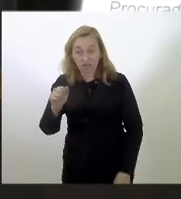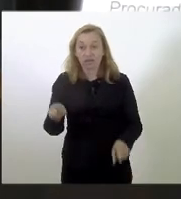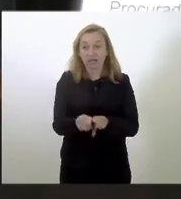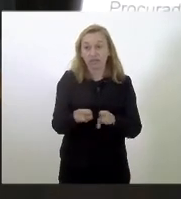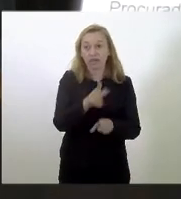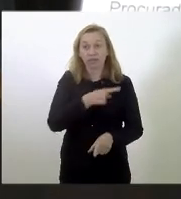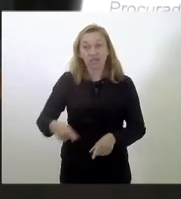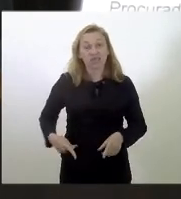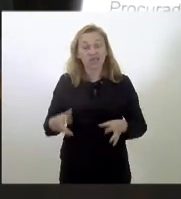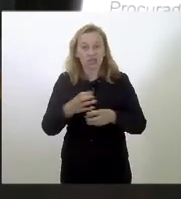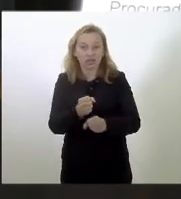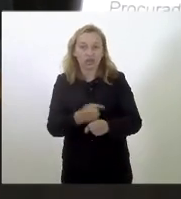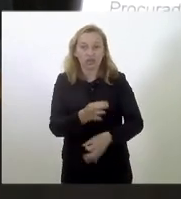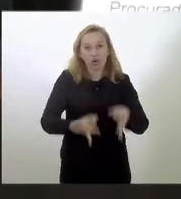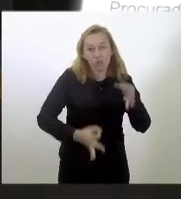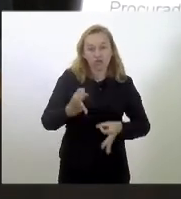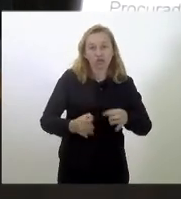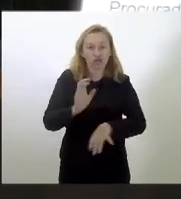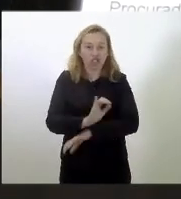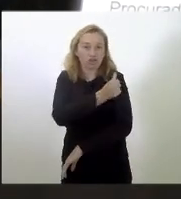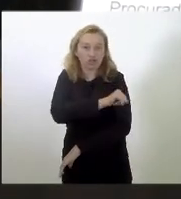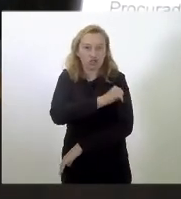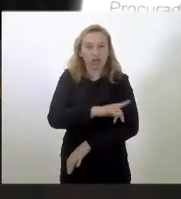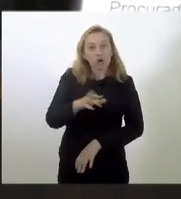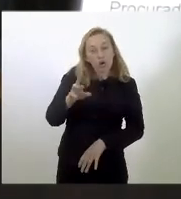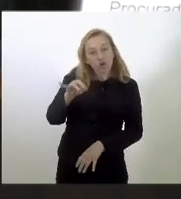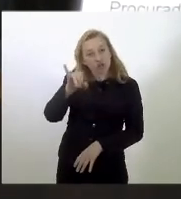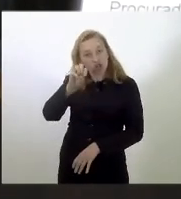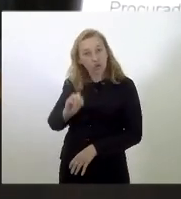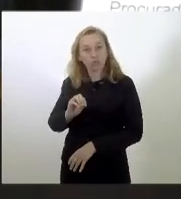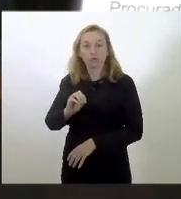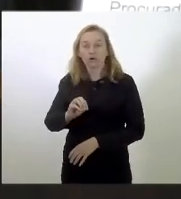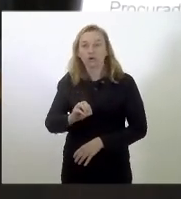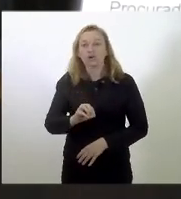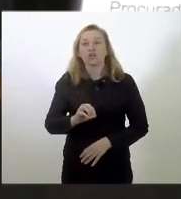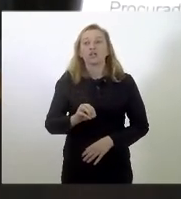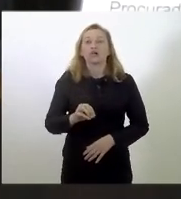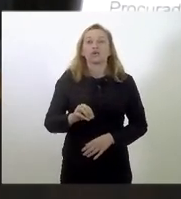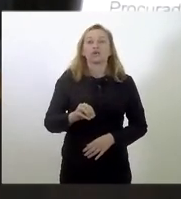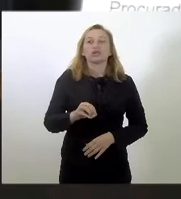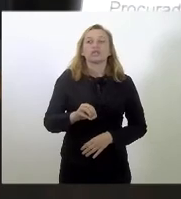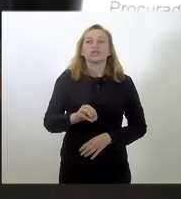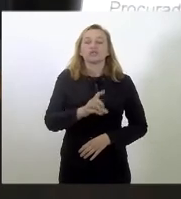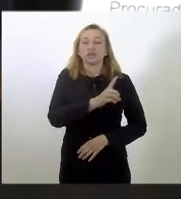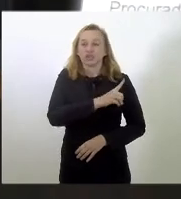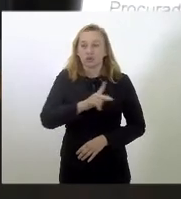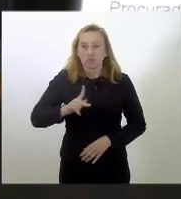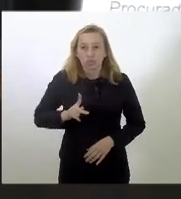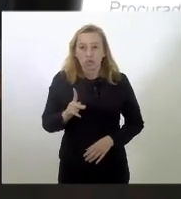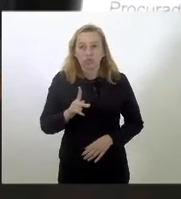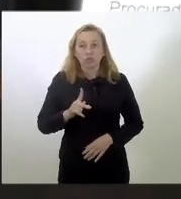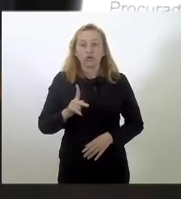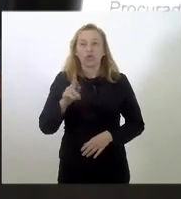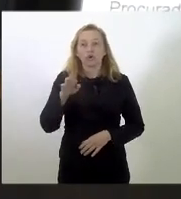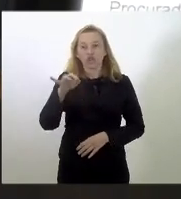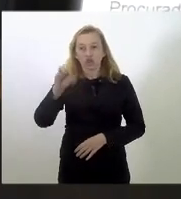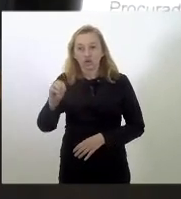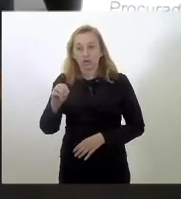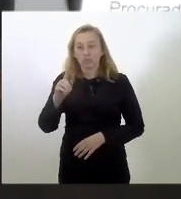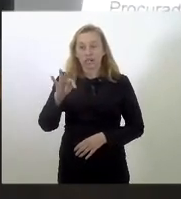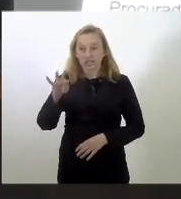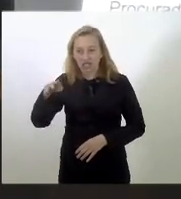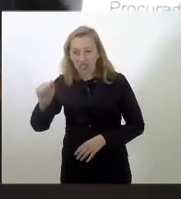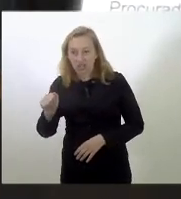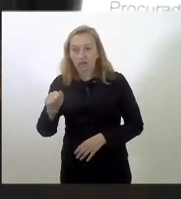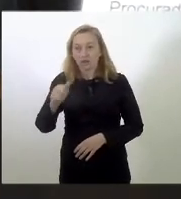presidente do Tribunal de Contas do Estado do Rio de Janeiro, doutor Rodrigo Melo, senhor defensor público-geral, doutor Rodrigo Batista, senhor